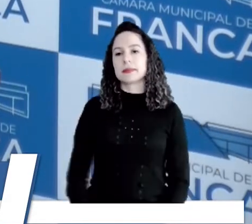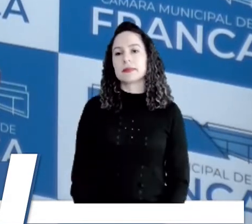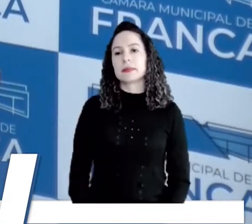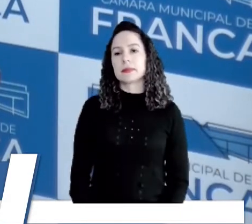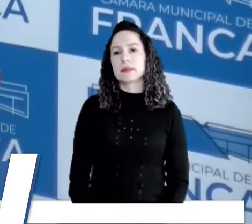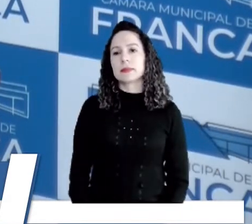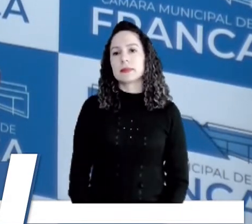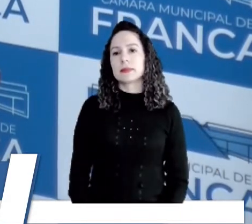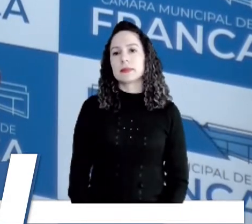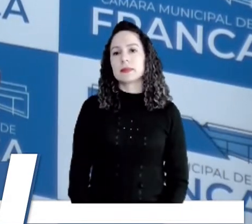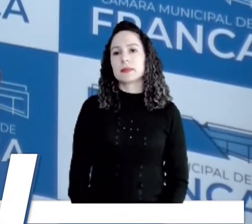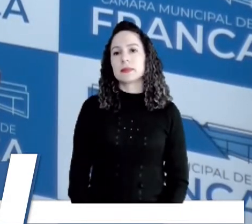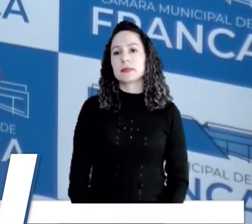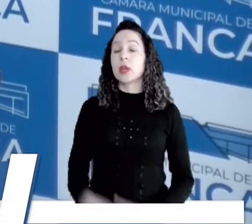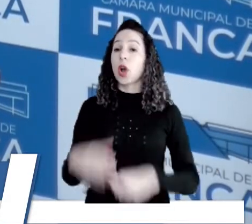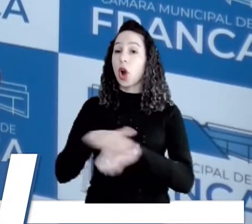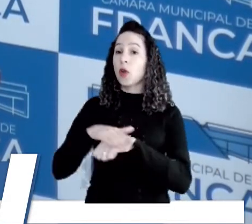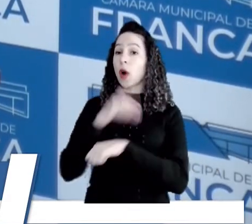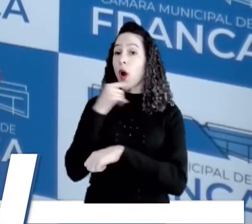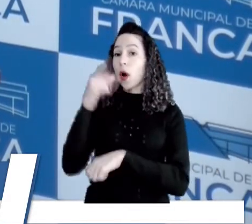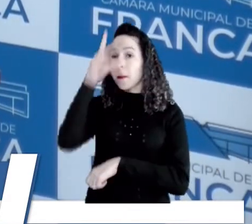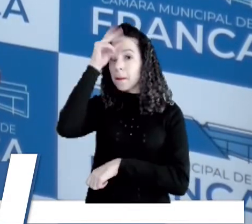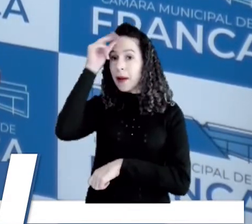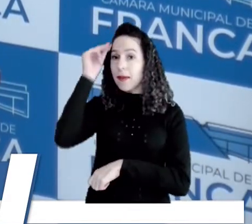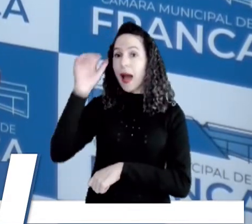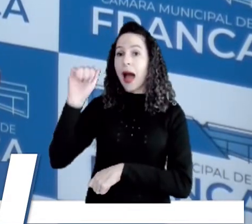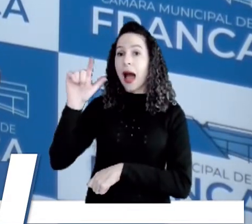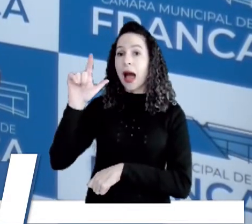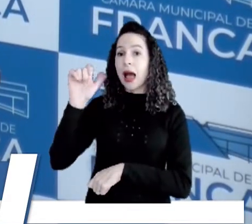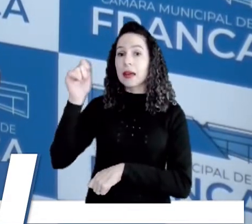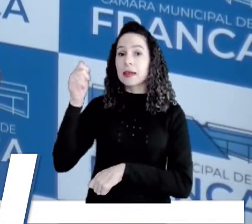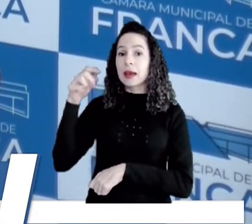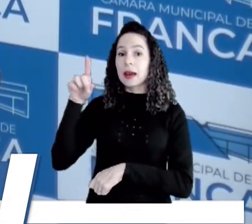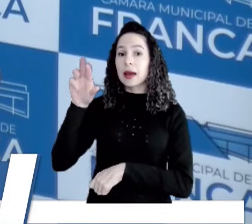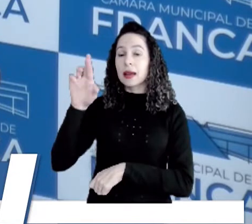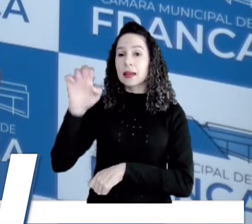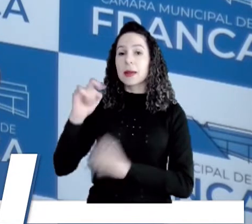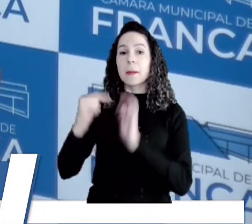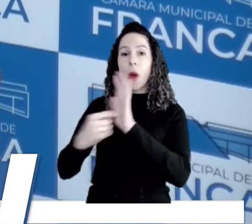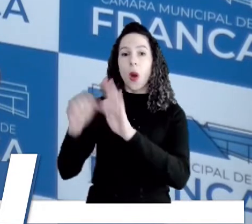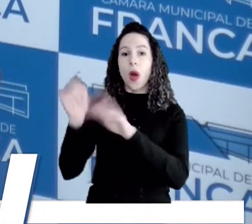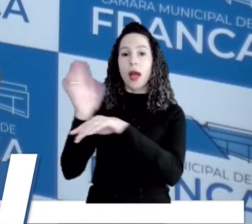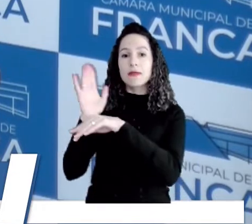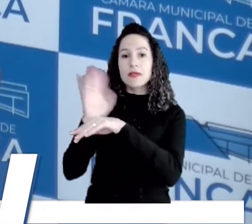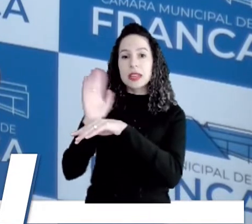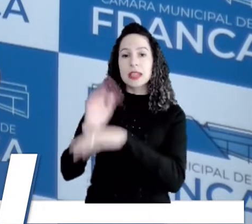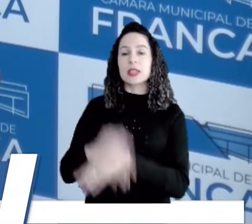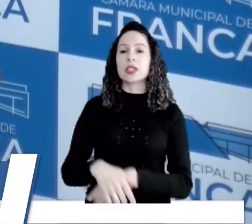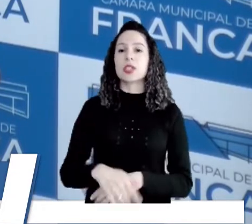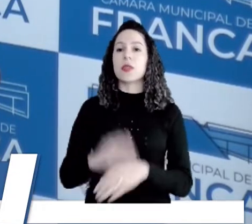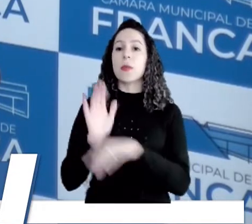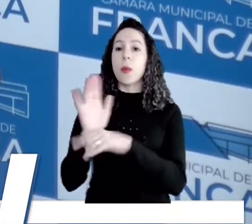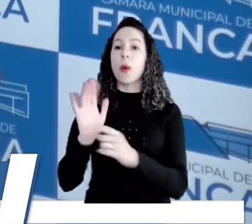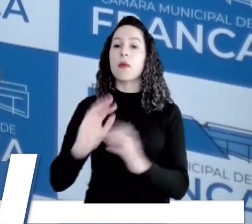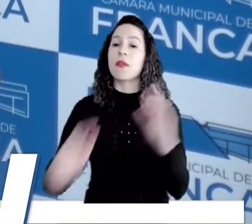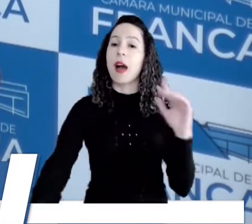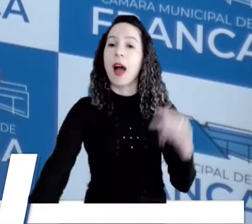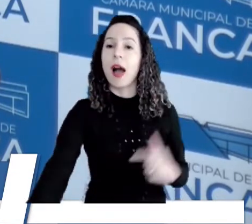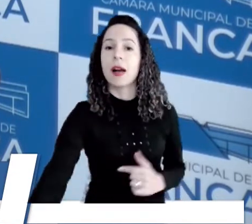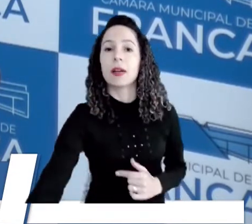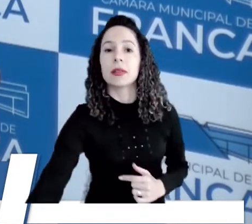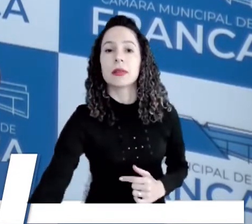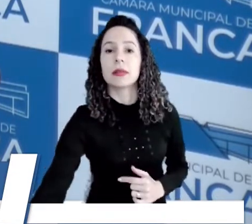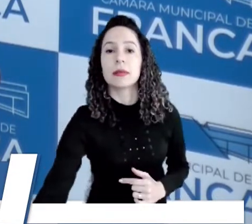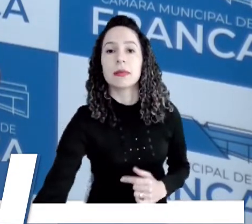Conversei com o nosso prefeito Alexandre Ferreira, mostrei os vídeos, mostrei vários apontamentos e o